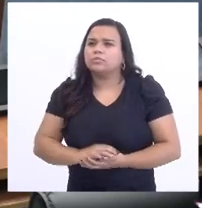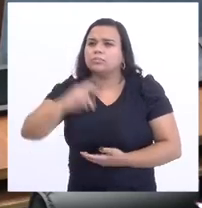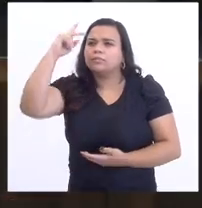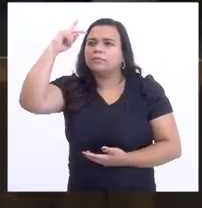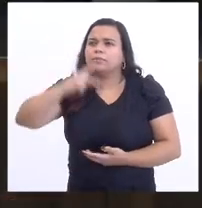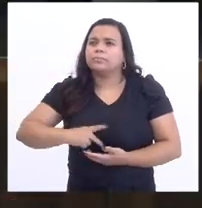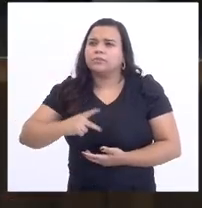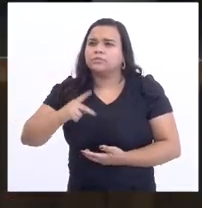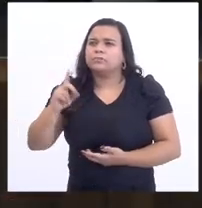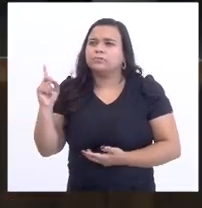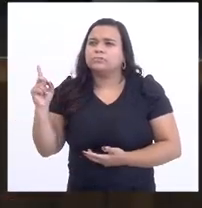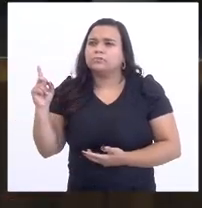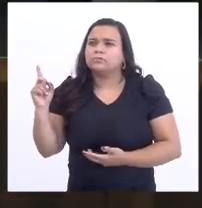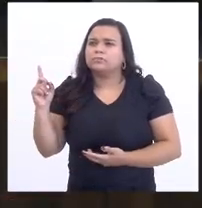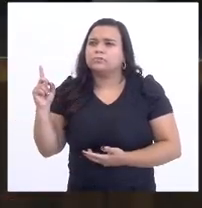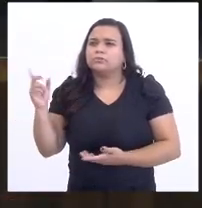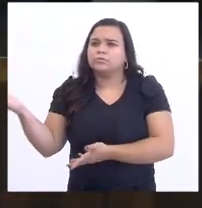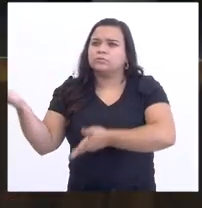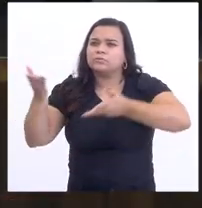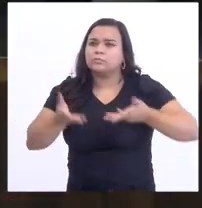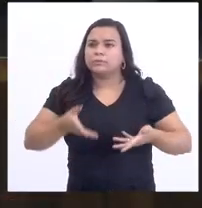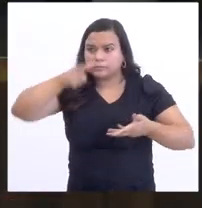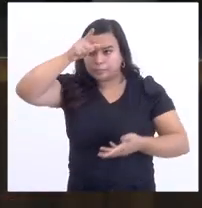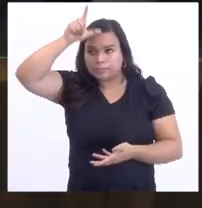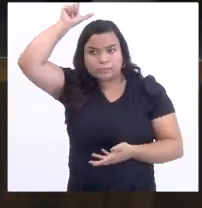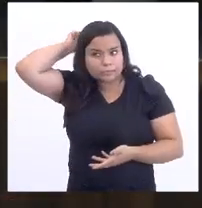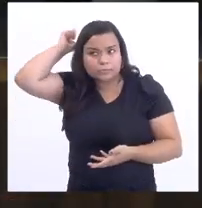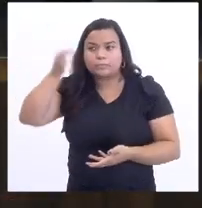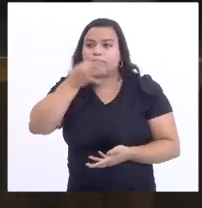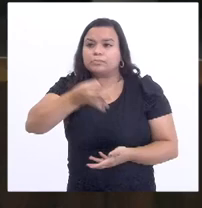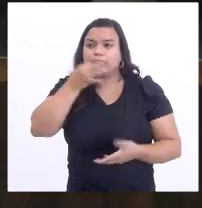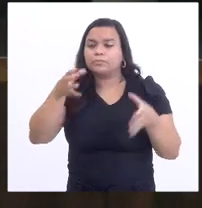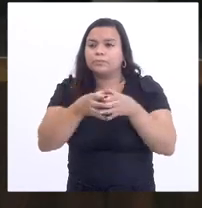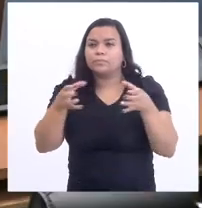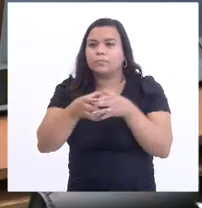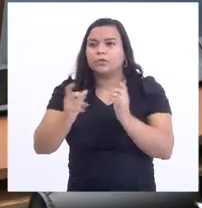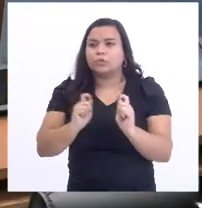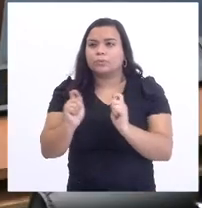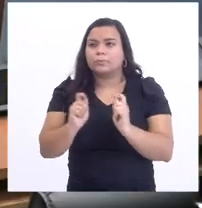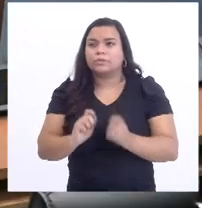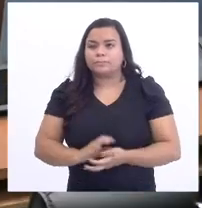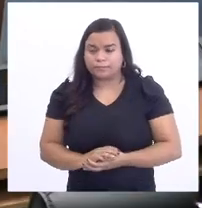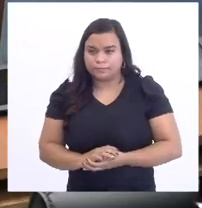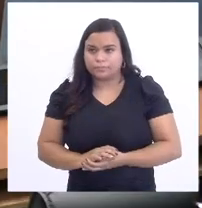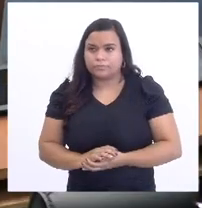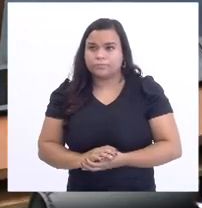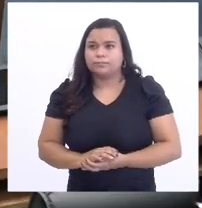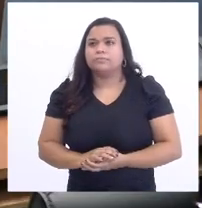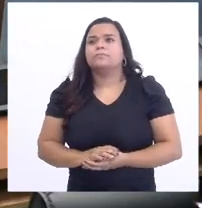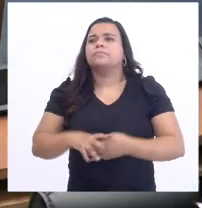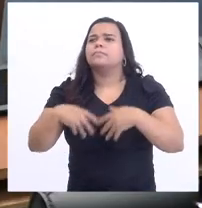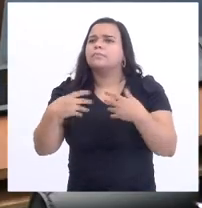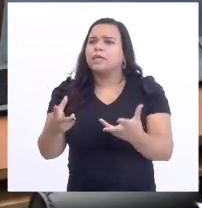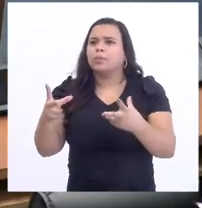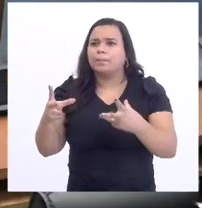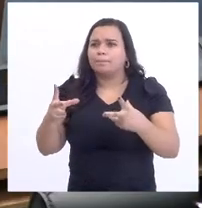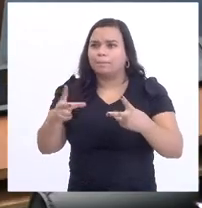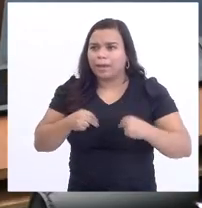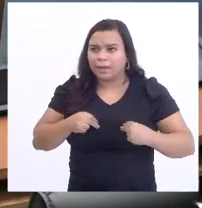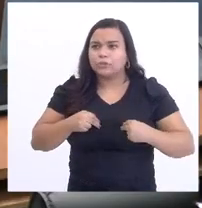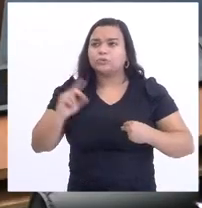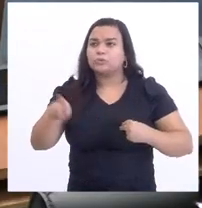Presidência. Convido o deputado Luiz Paulo para dar o parecer pela Comissão de Economia. No mérito, senhor presidente,